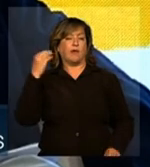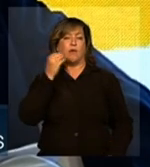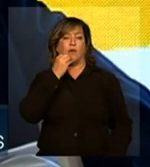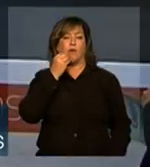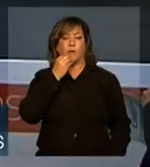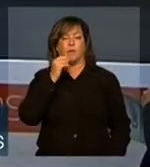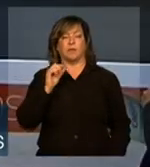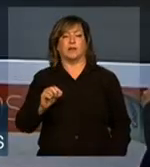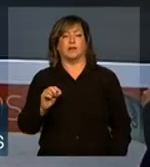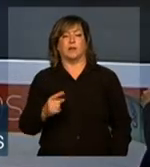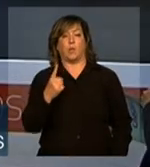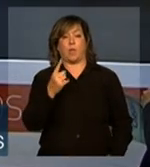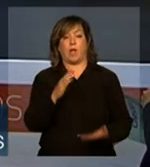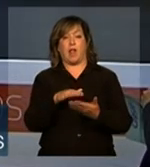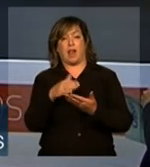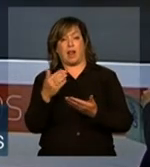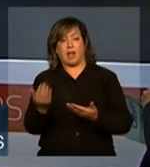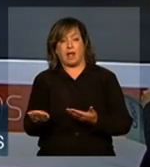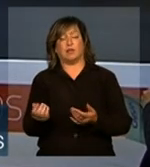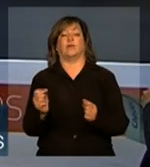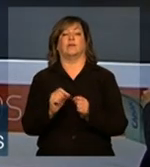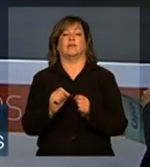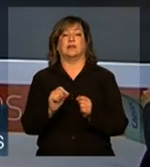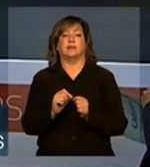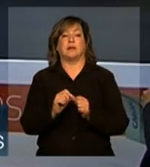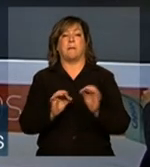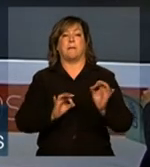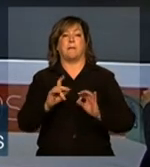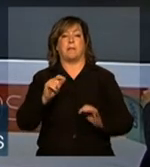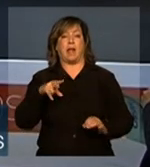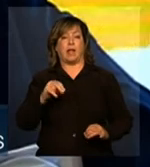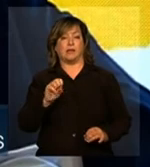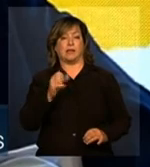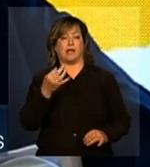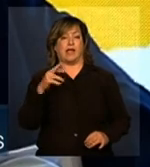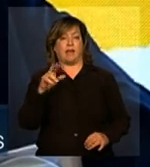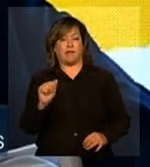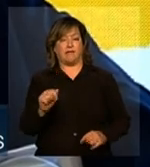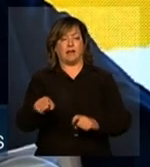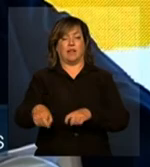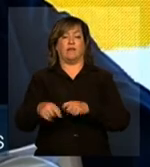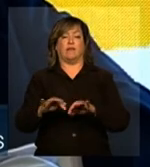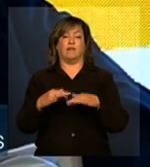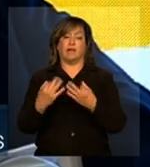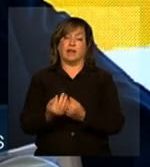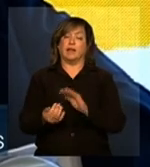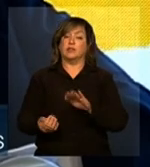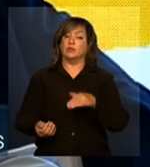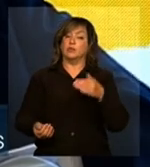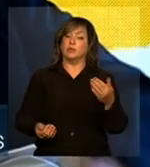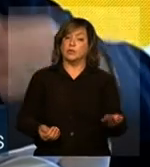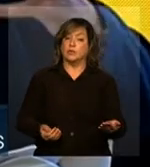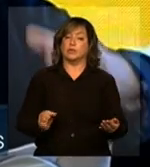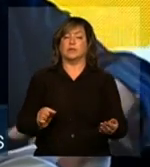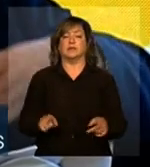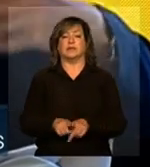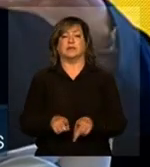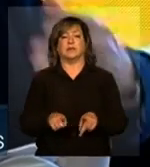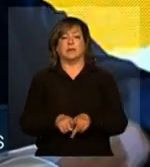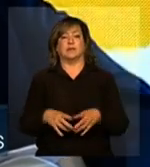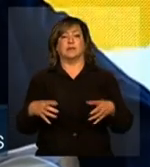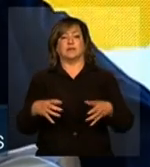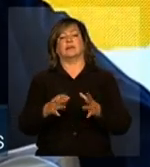oportunidade. De um lado, se constitui o plano de safra da agricultura familiar, e de outro, se inspira, se